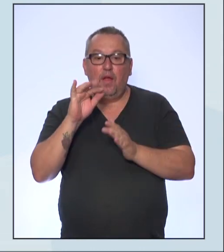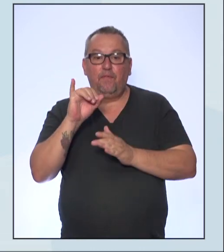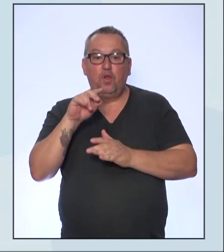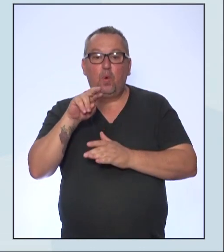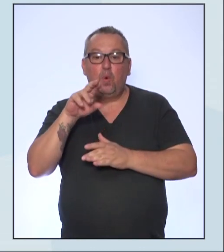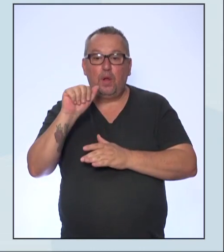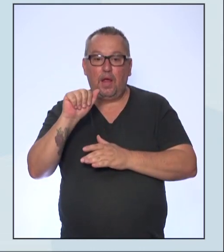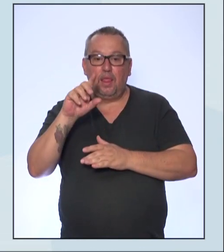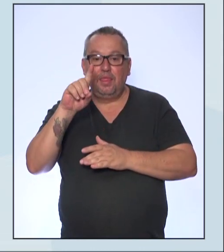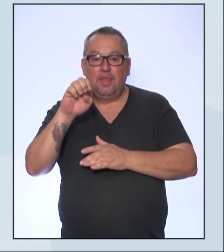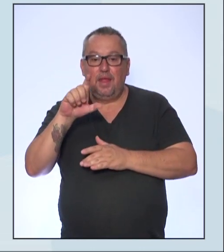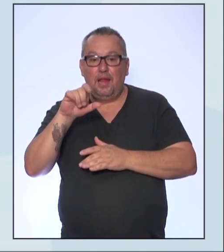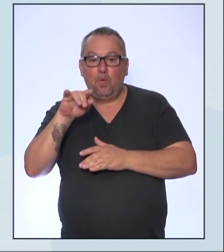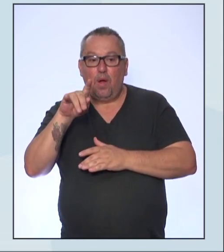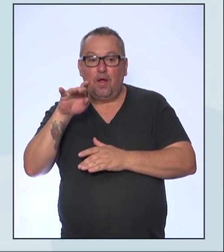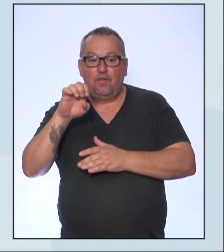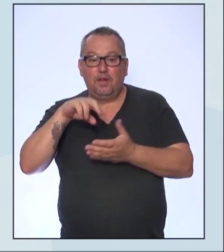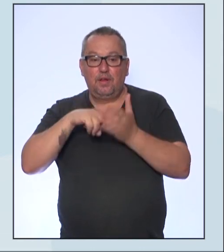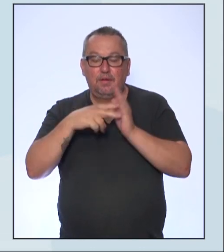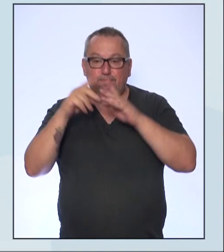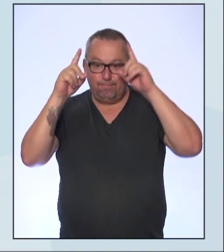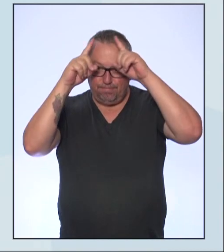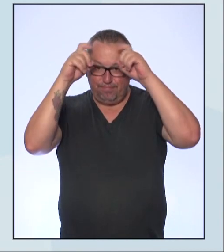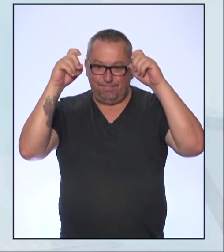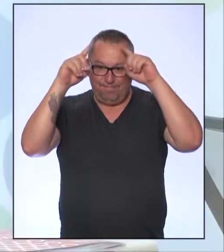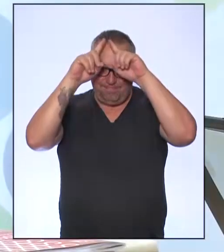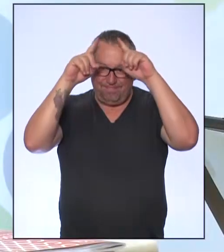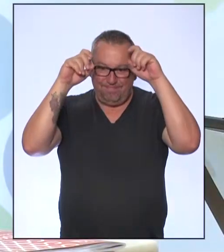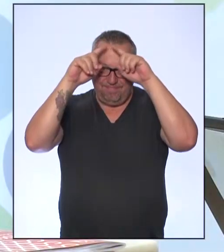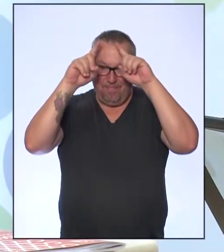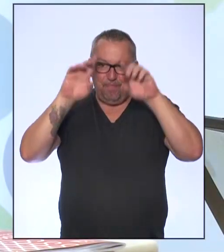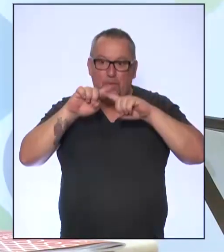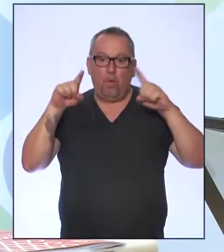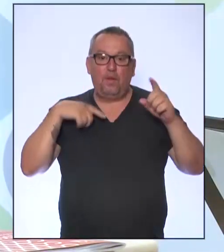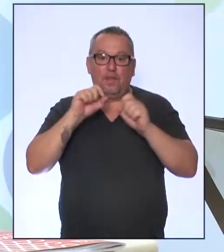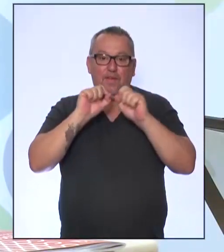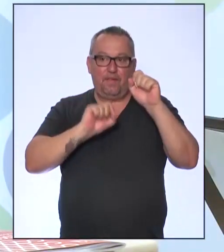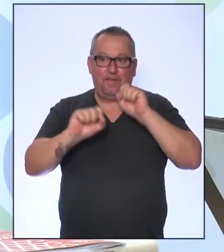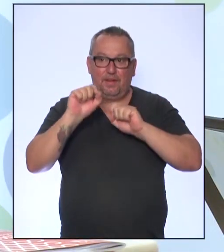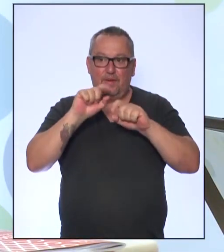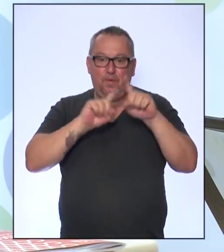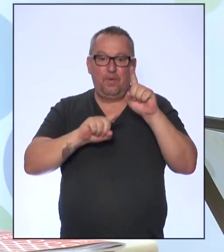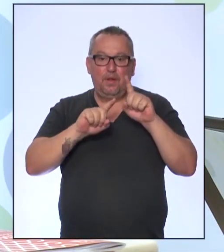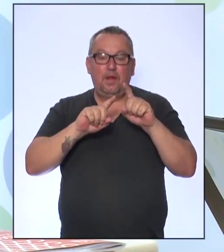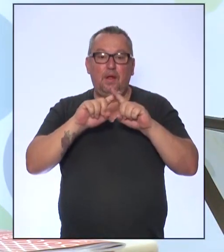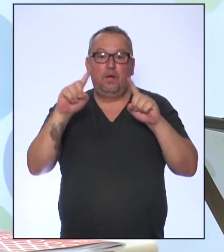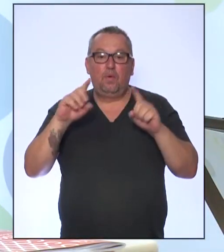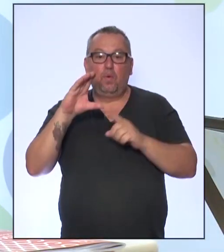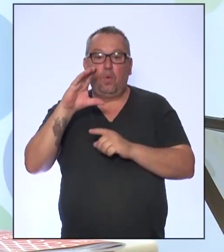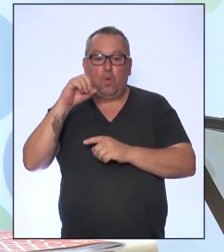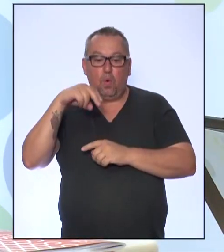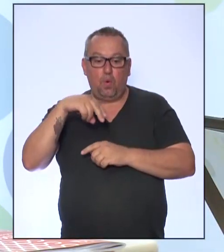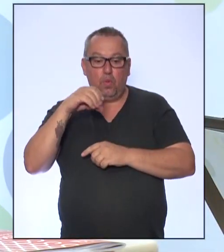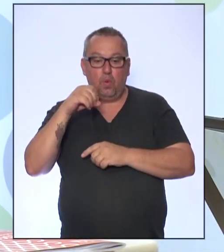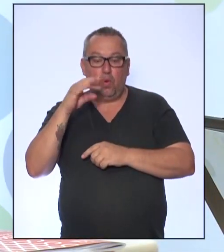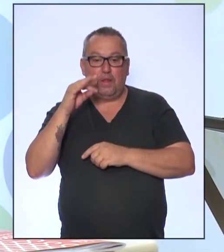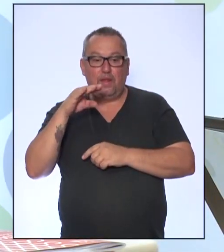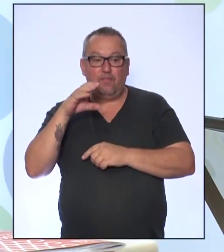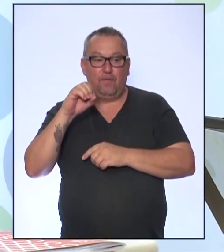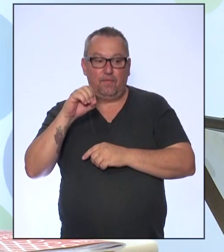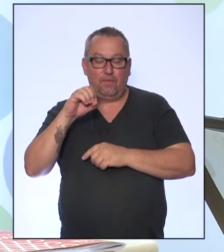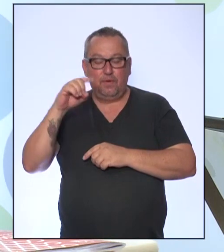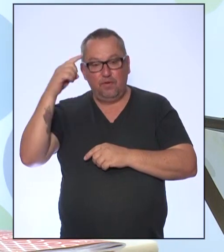linguagem? São as expressões, certo? Quando você vai produzir uma característica em sentido o quê? Conotativo, no sentido